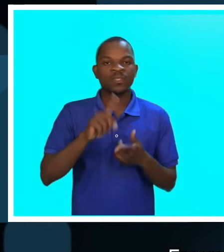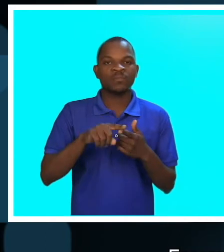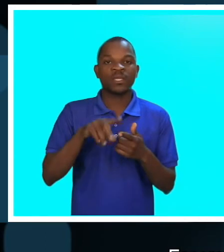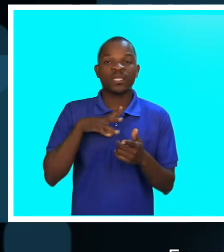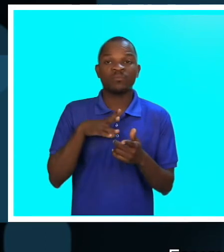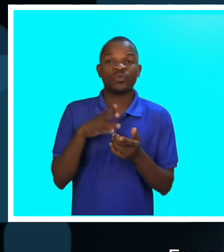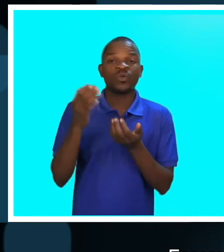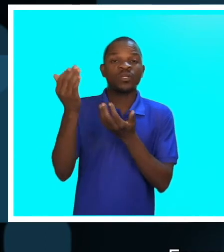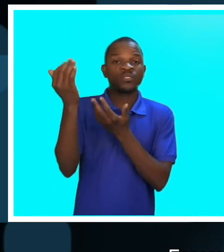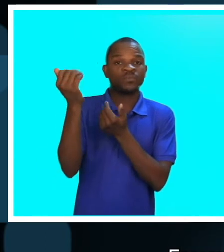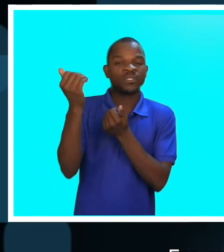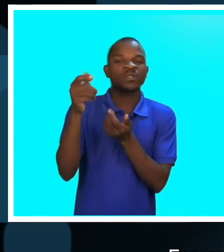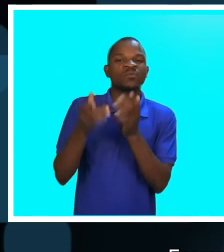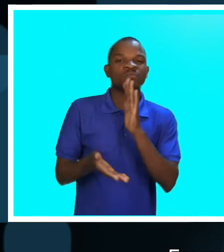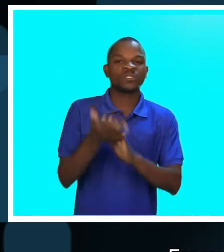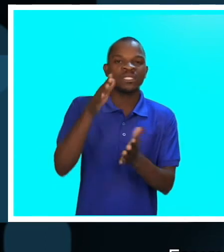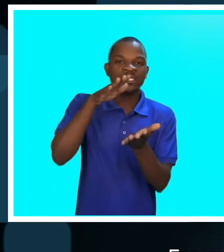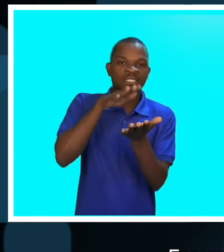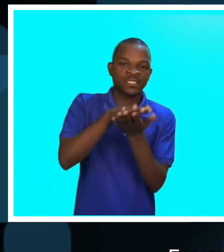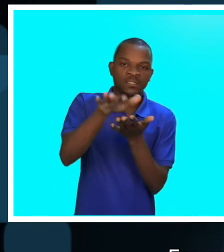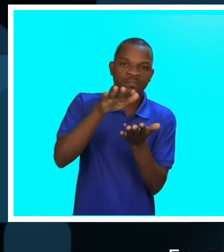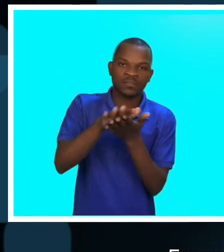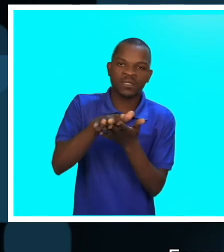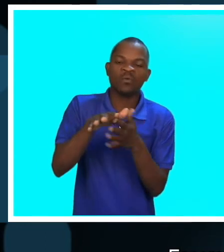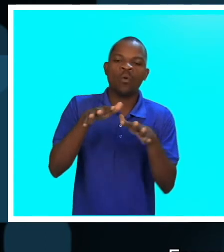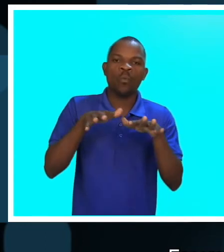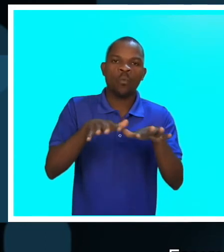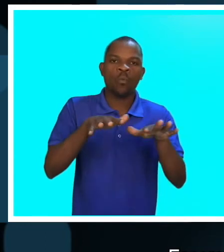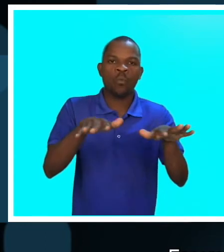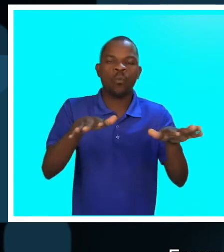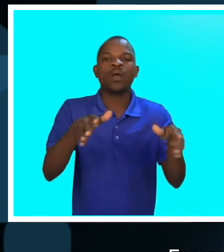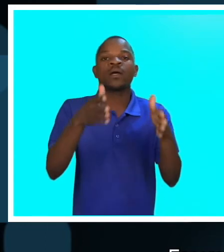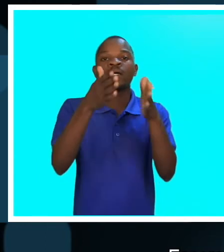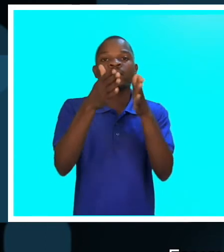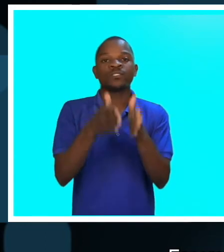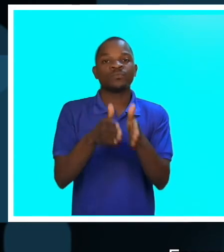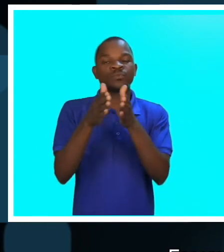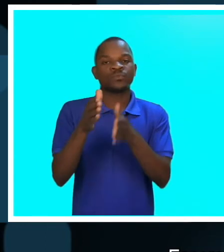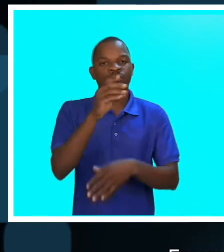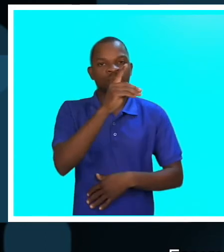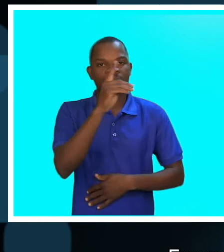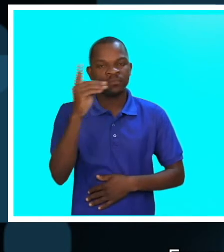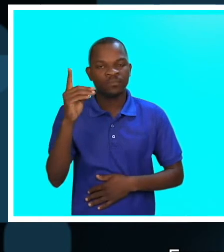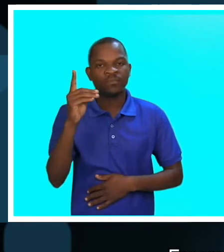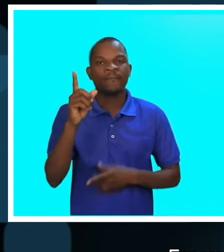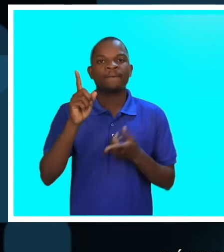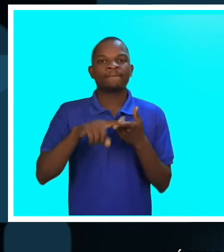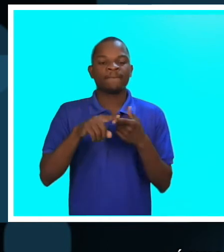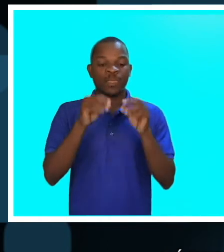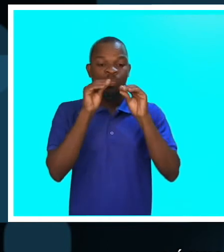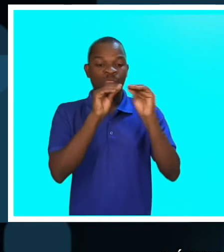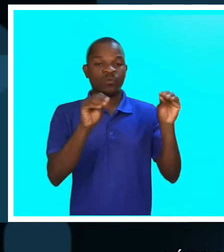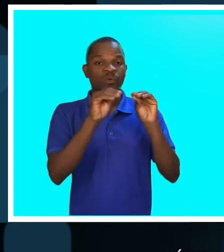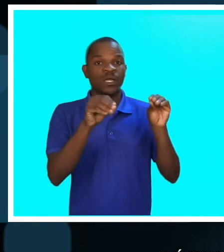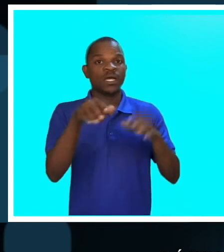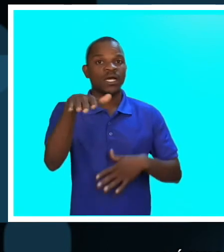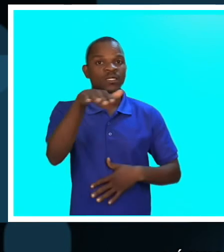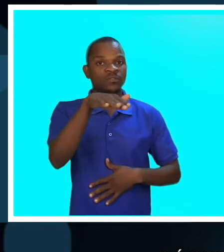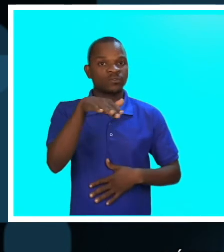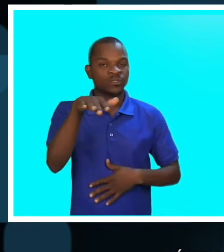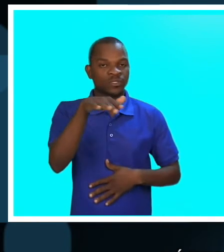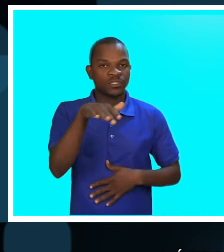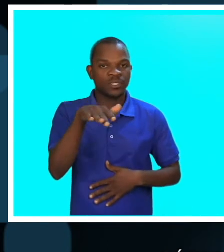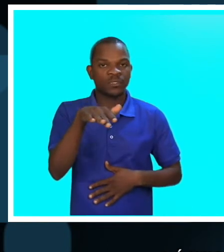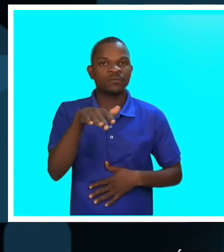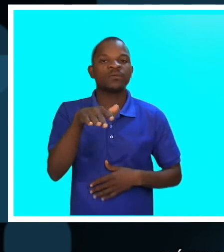esperamos sensibilizar, poder abranger, portanto, a essas pessoas com necessidades especiais e uma forma de